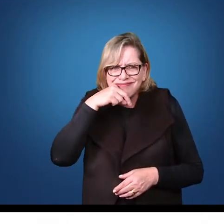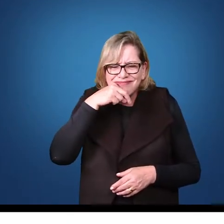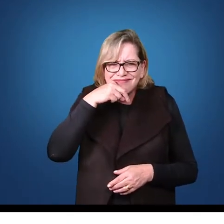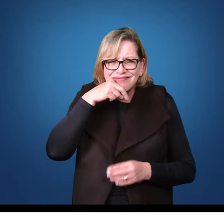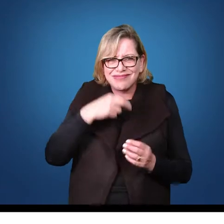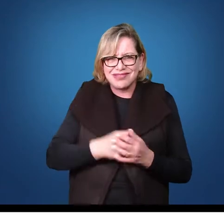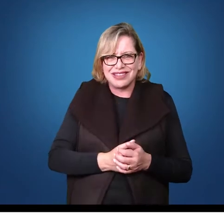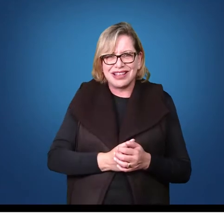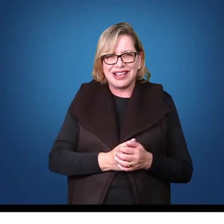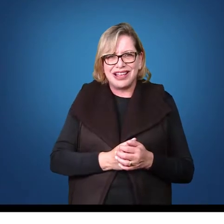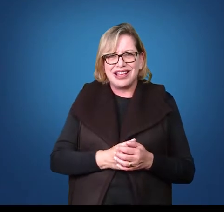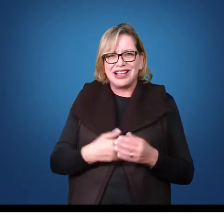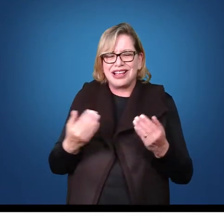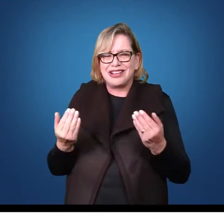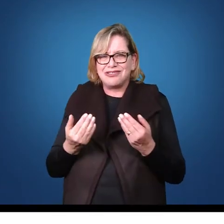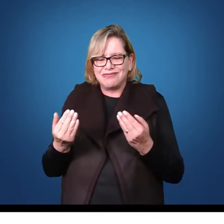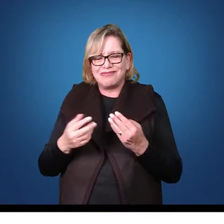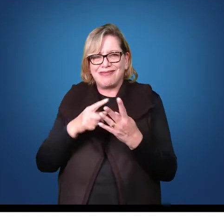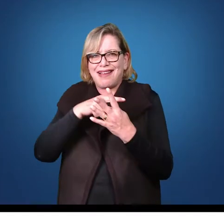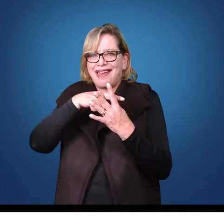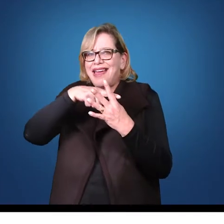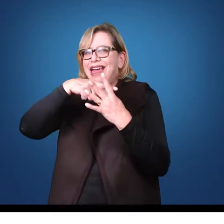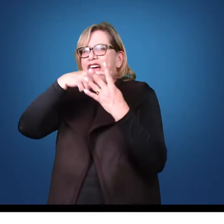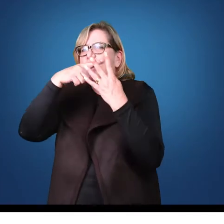Lá estavam eles.